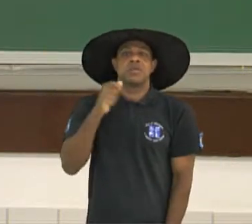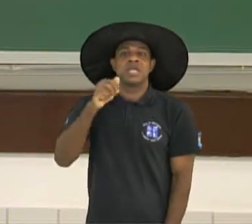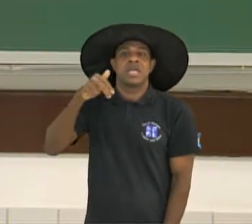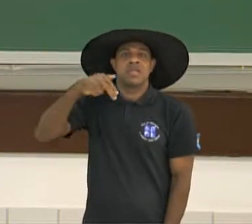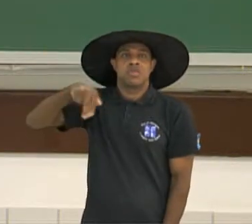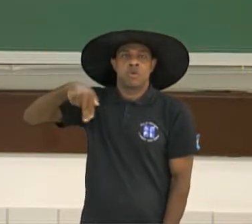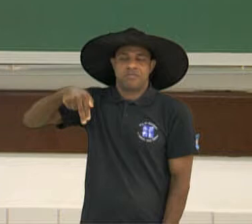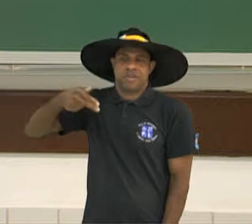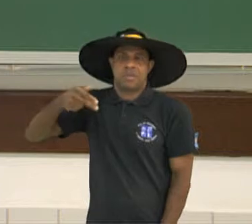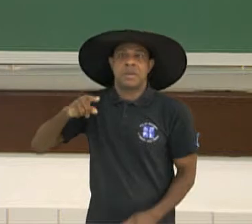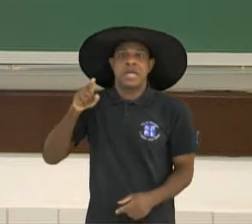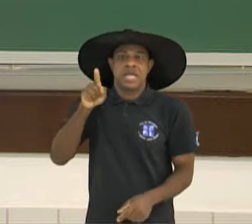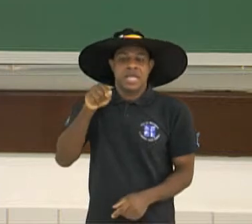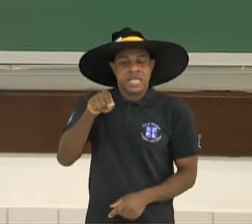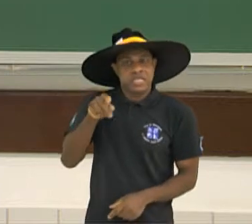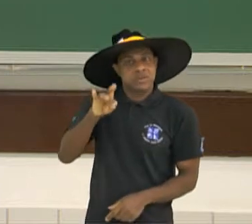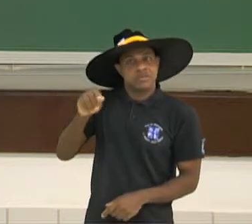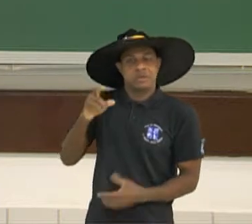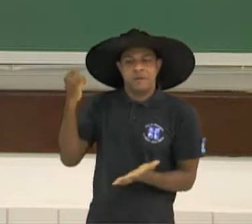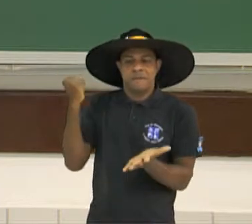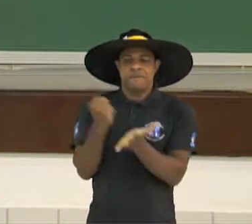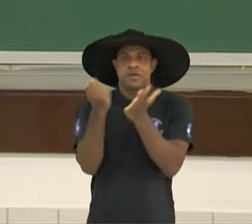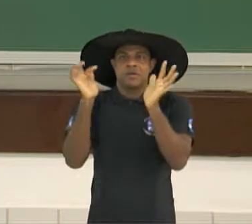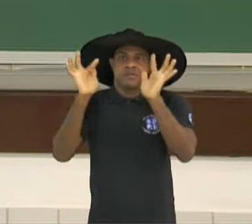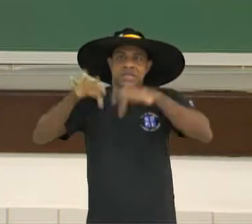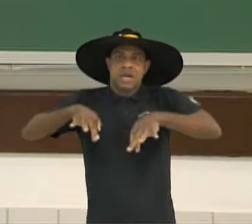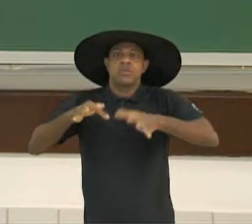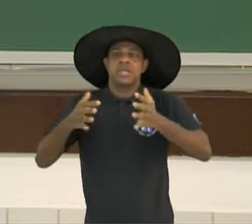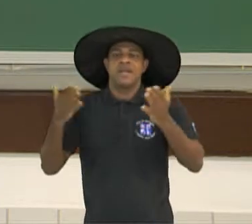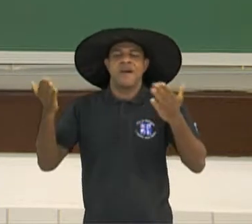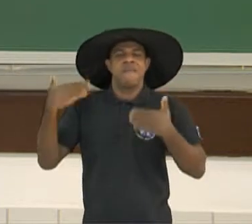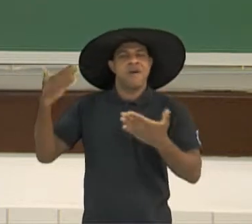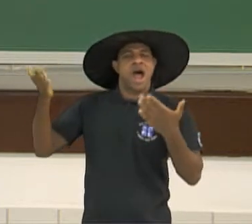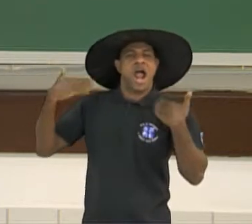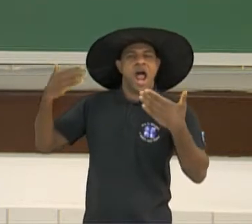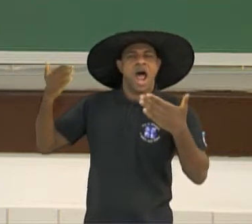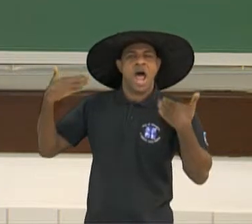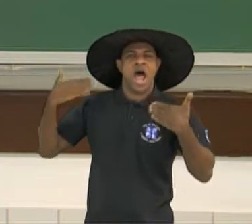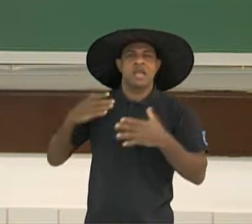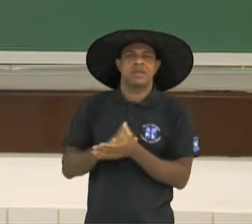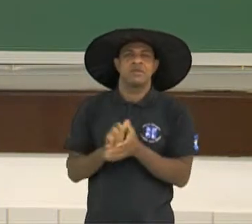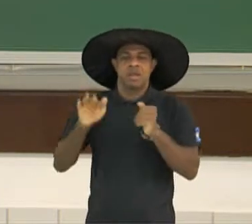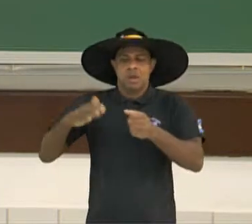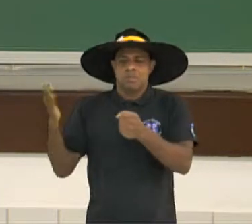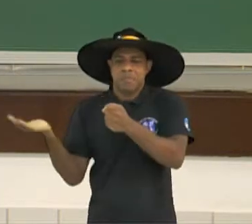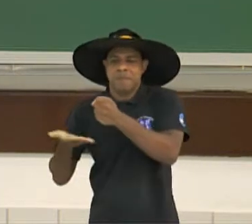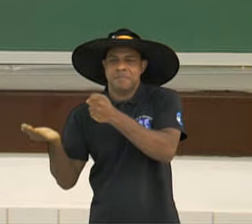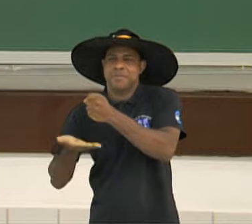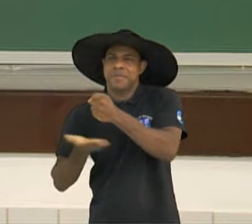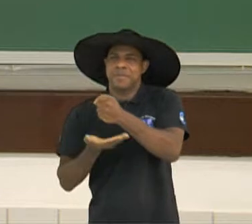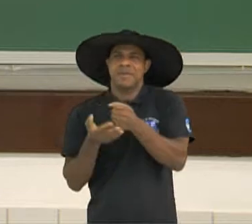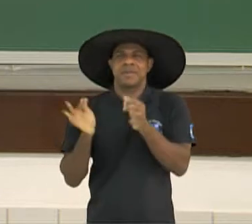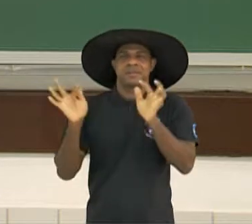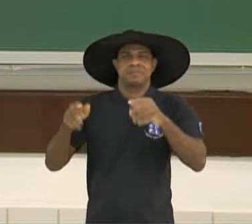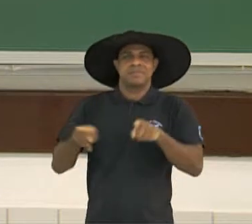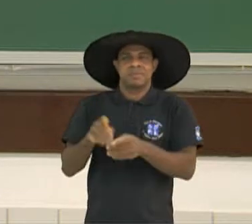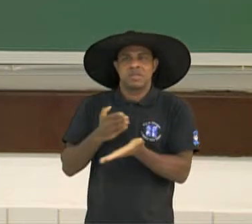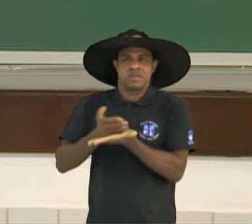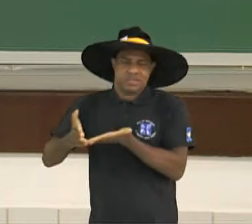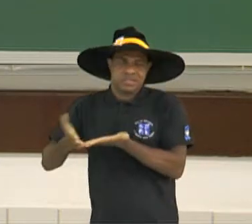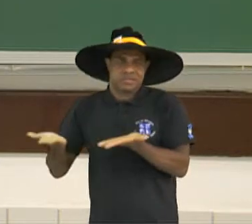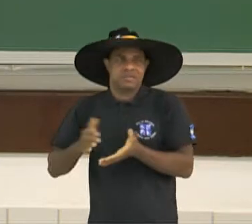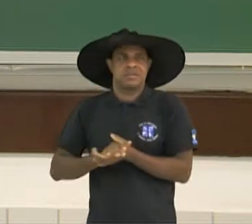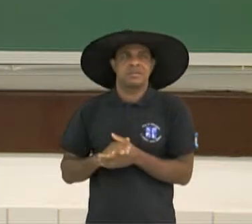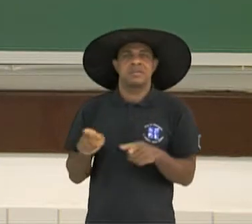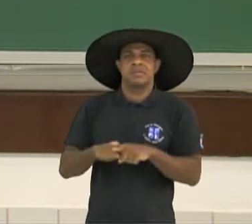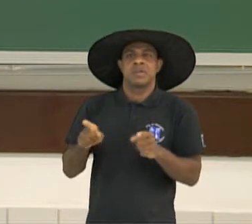nesse dia, era marcado o fim do verão e o fim das colheitas, e o início, na verdade, é o solstício de verão, que é marcado nesse